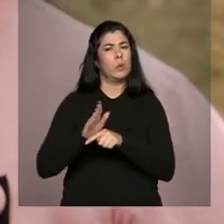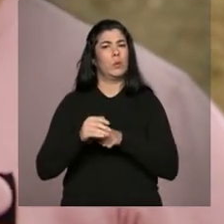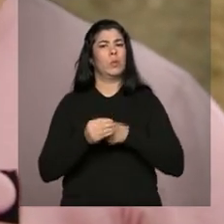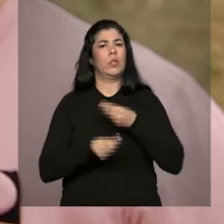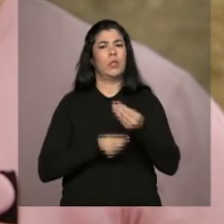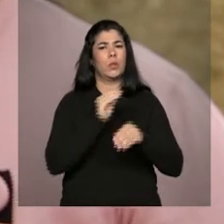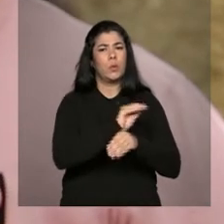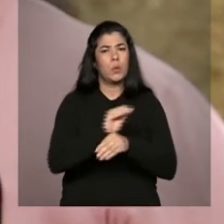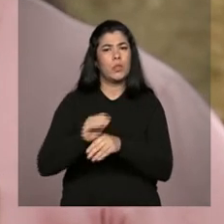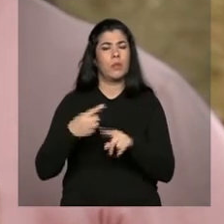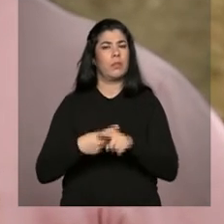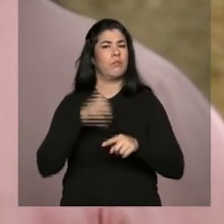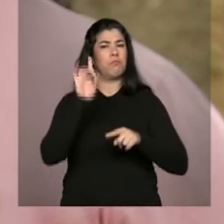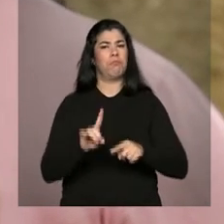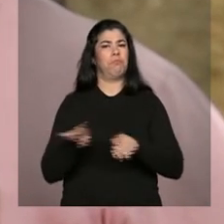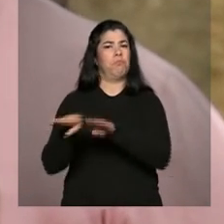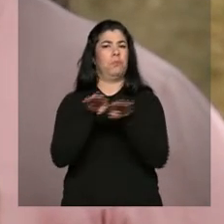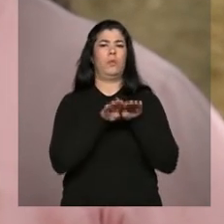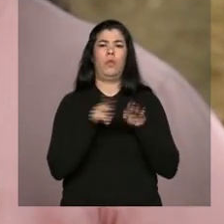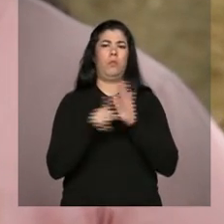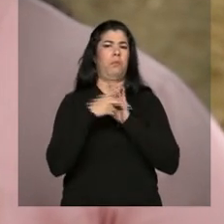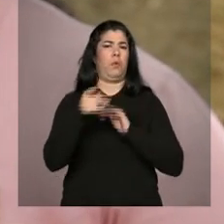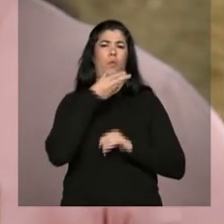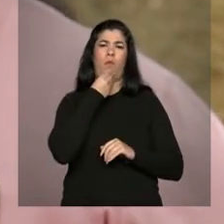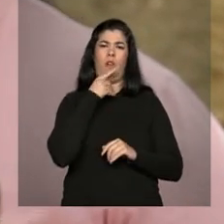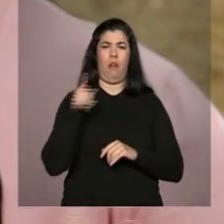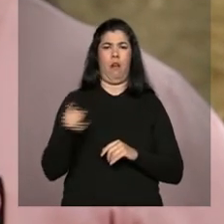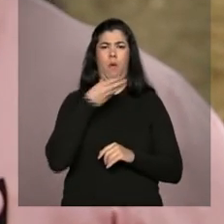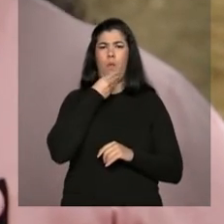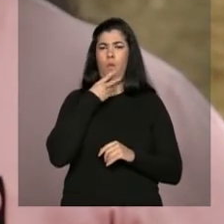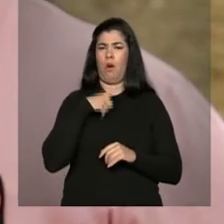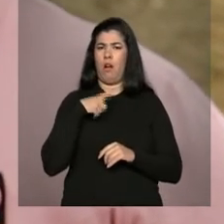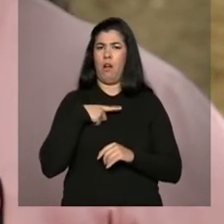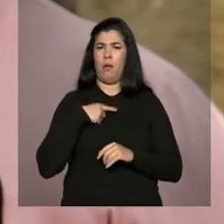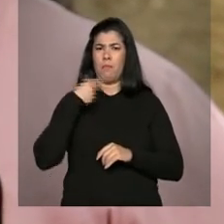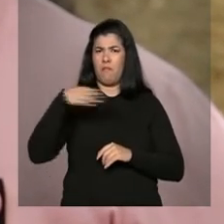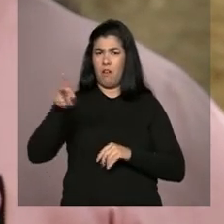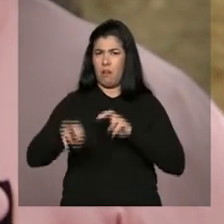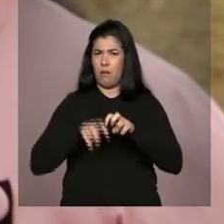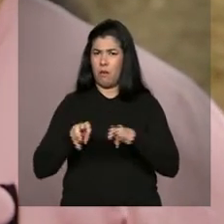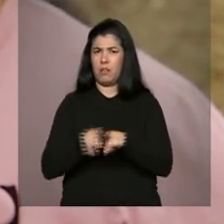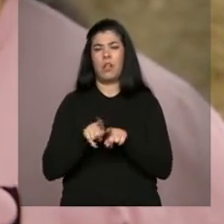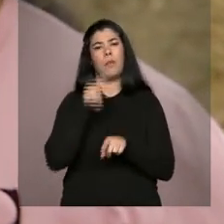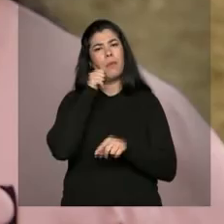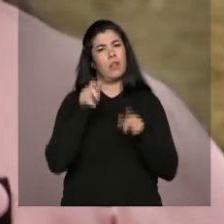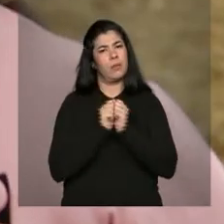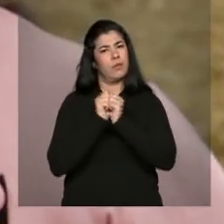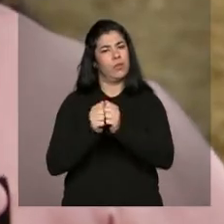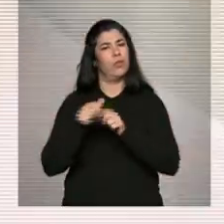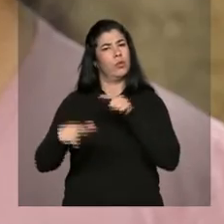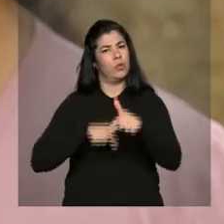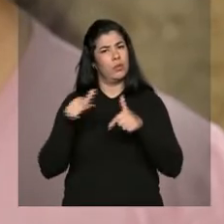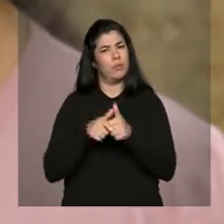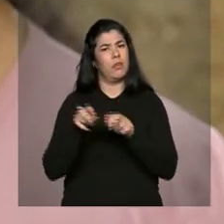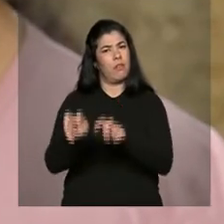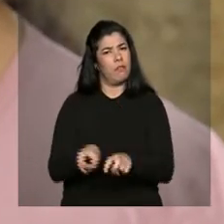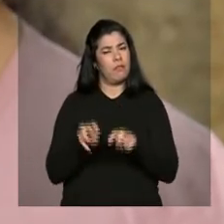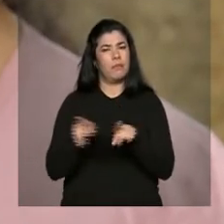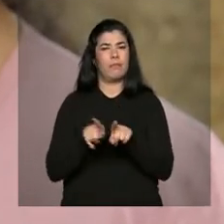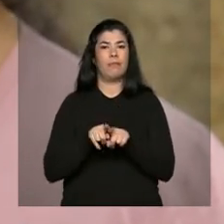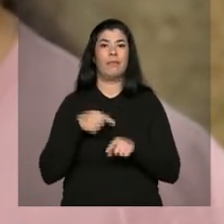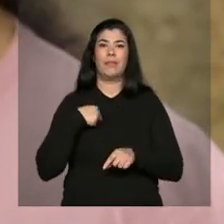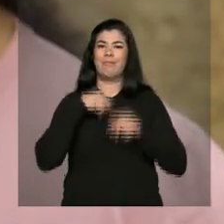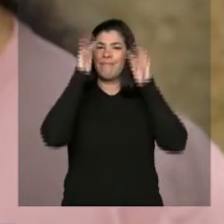consegue. Porque os direitos são iguais, não é só do homem. Não é porque o homem é homem, vai ter para a roça. Não, a mulher também tem que ir para a roça, trabalhar. Eu fico muito